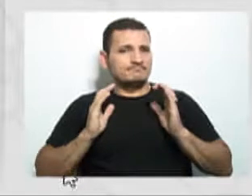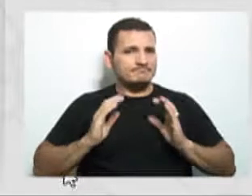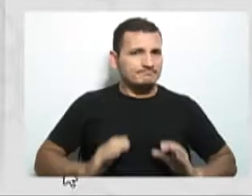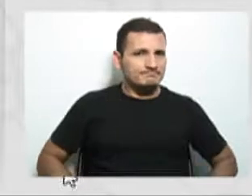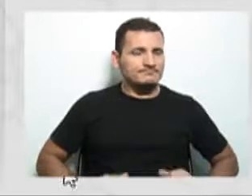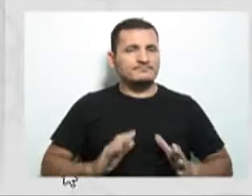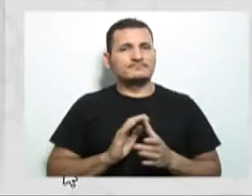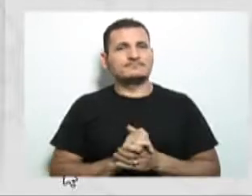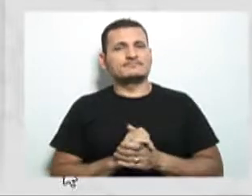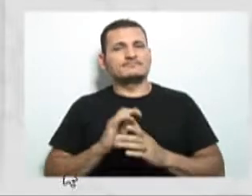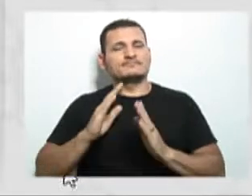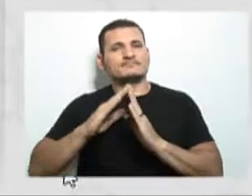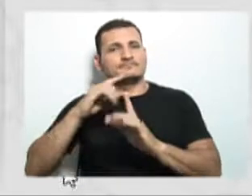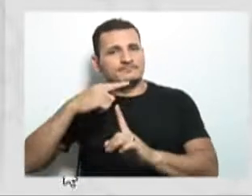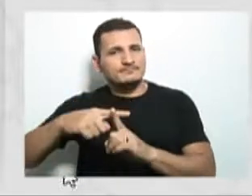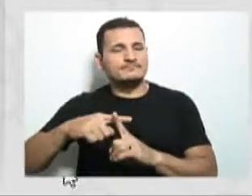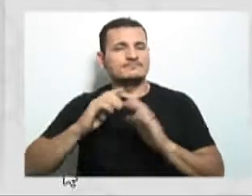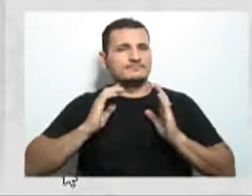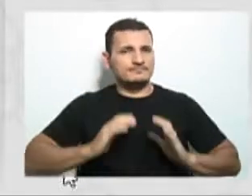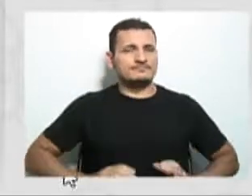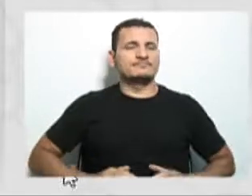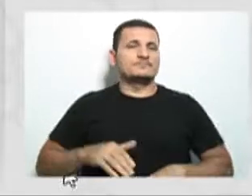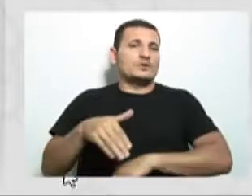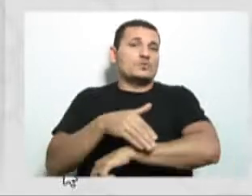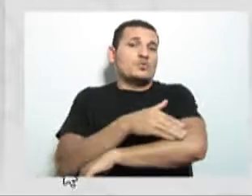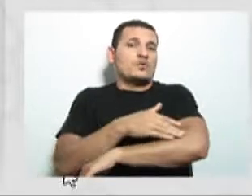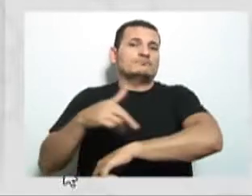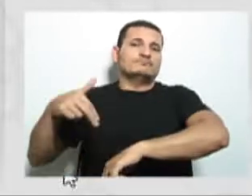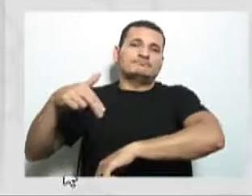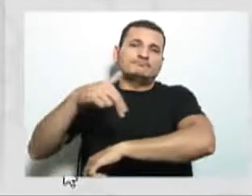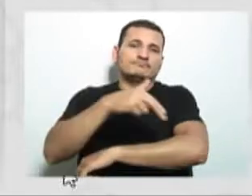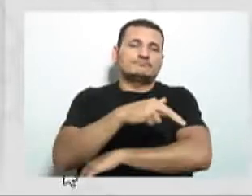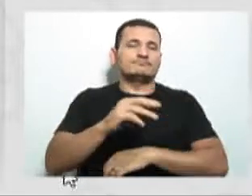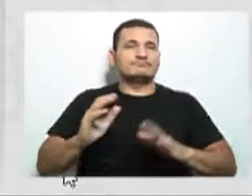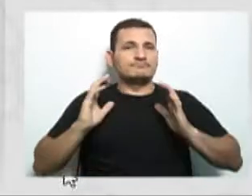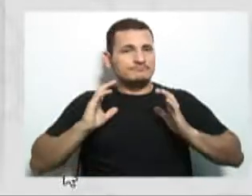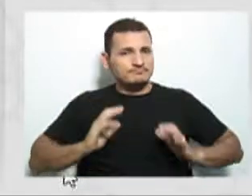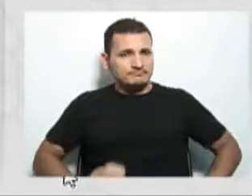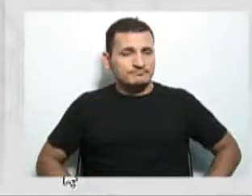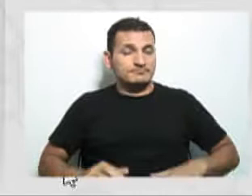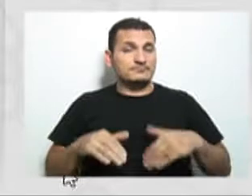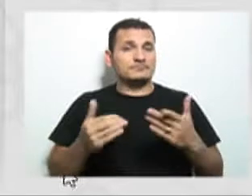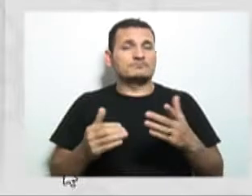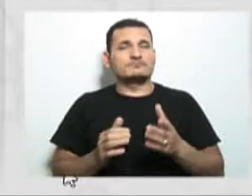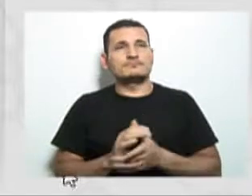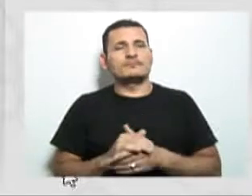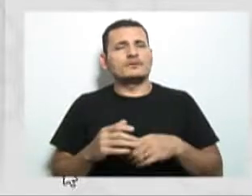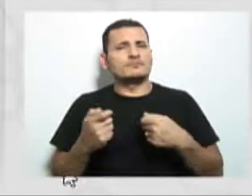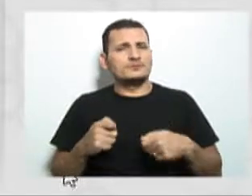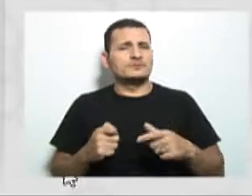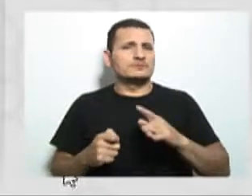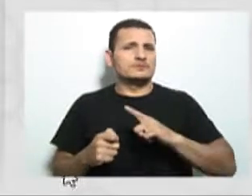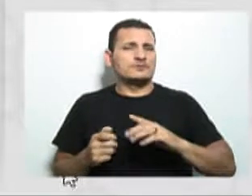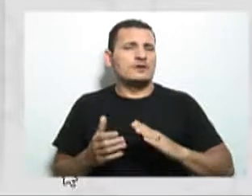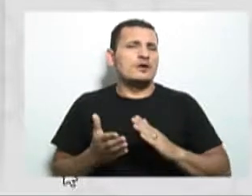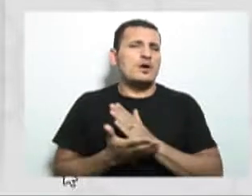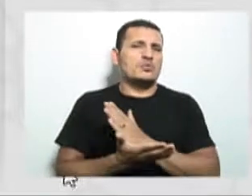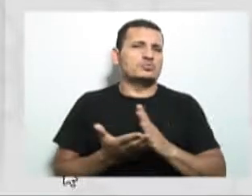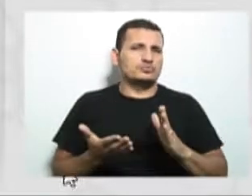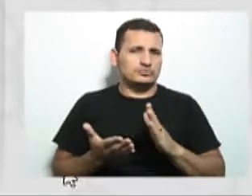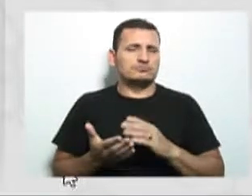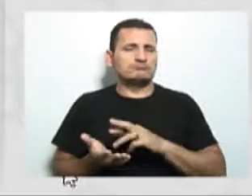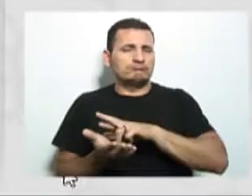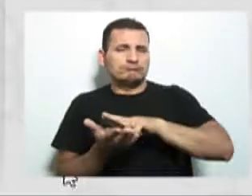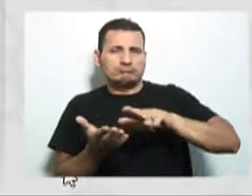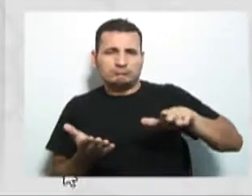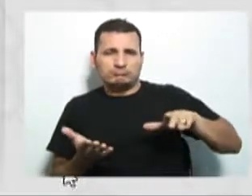comportamento, na igreja, outro comportamento, tá andando na rua, outro comportamento, enfim, é necessário realmente nós termos algumas definições e